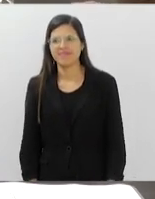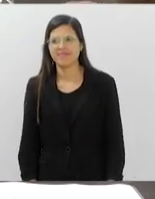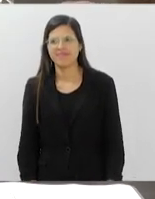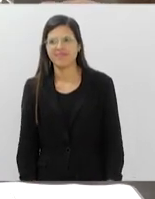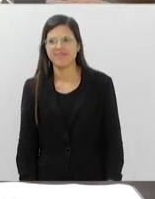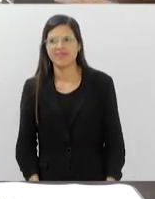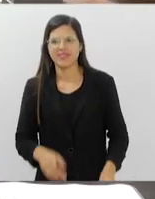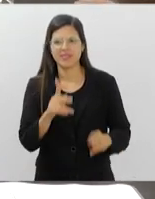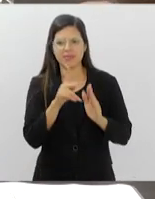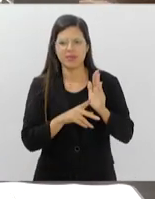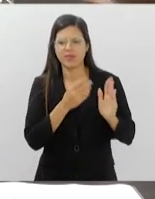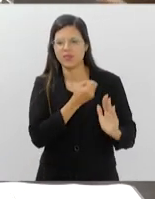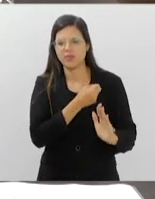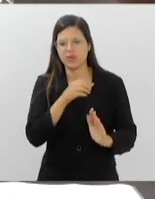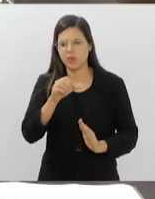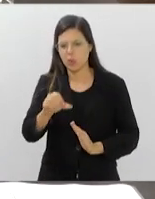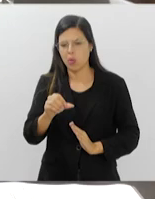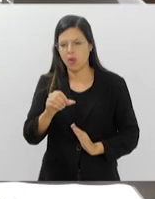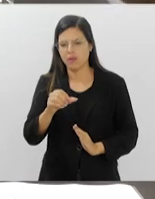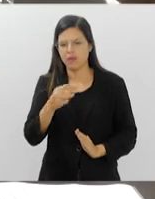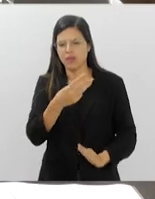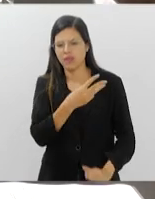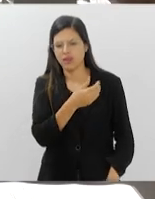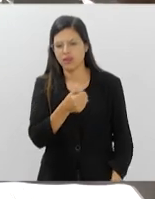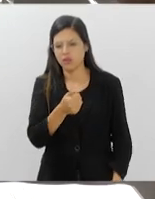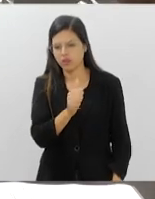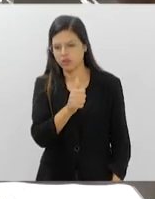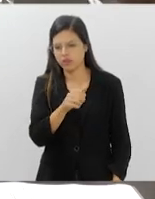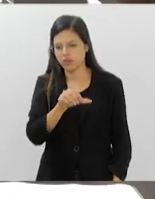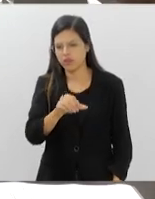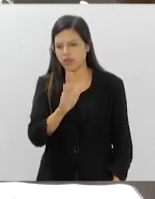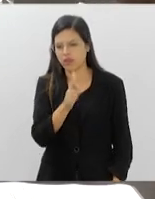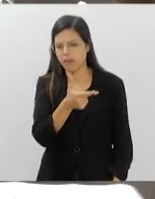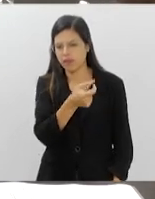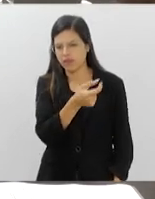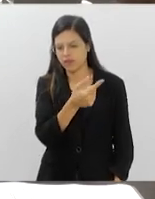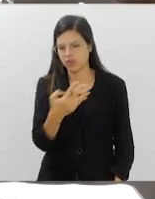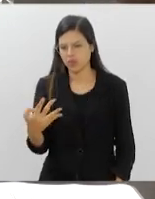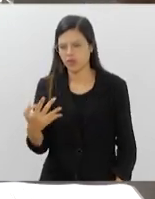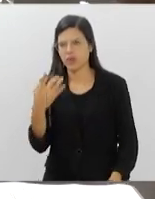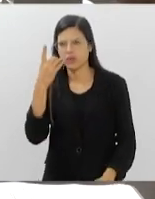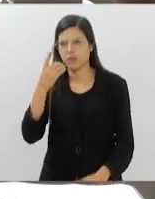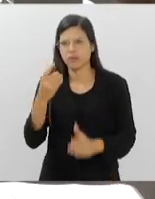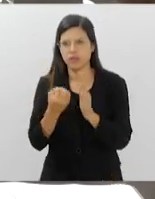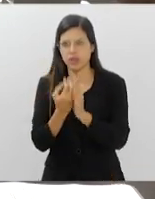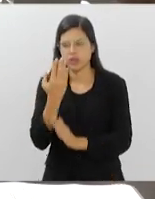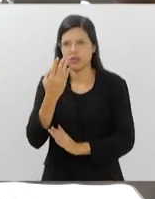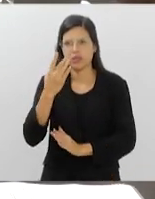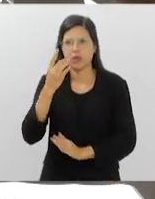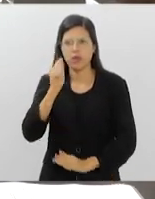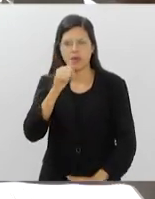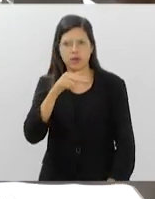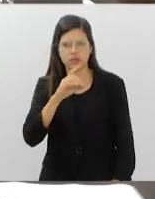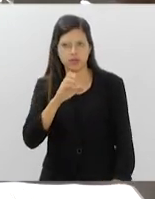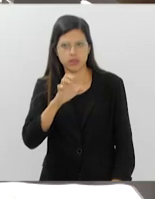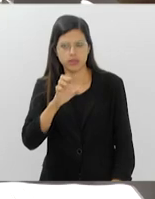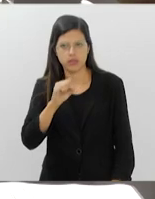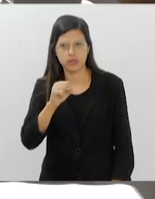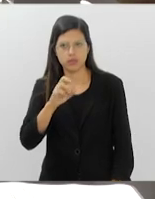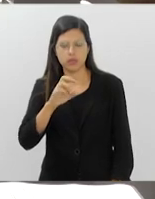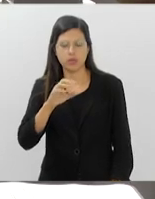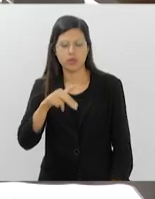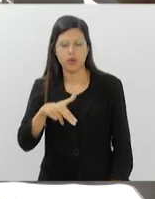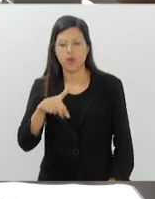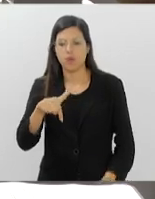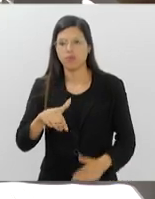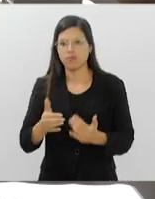Projeto 9 da pauta. Projeto de lei 3119 de 24, de autoria do deputado Anderson Moraes, que declara como patrimônio cultural e